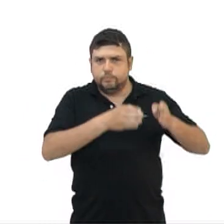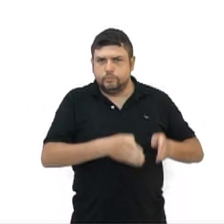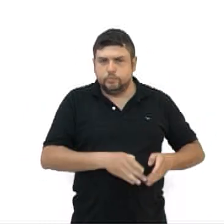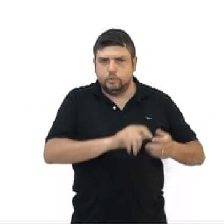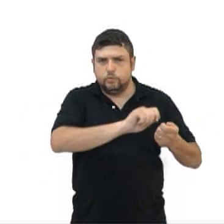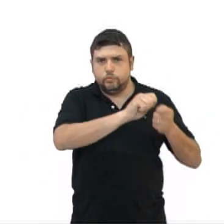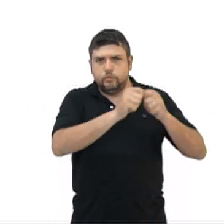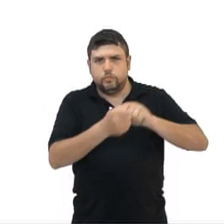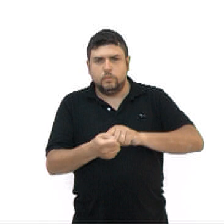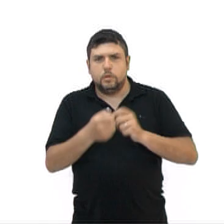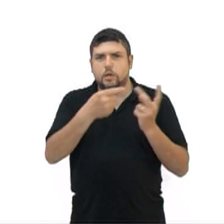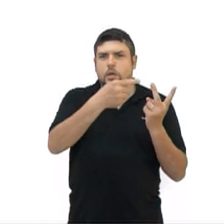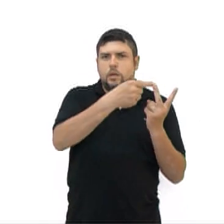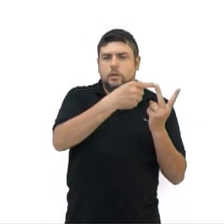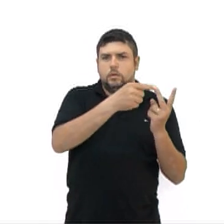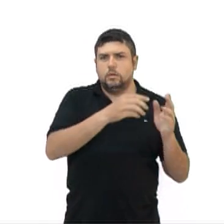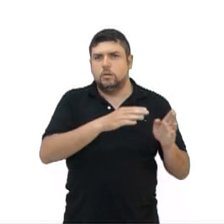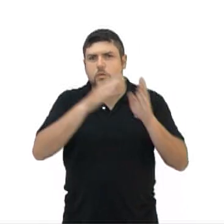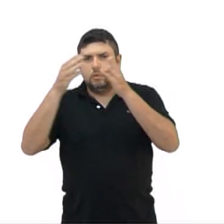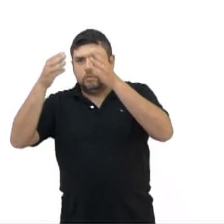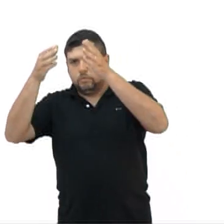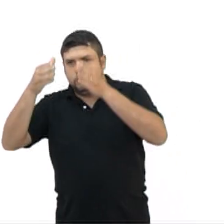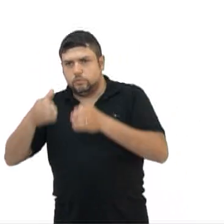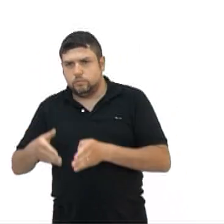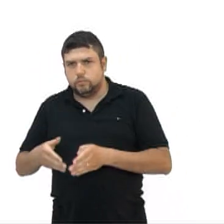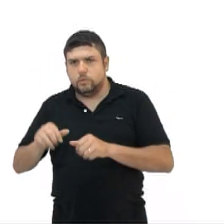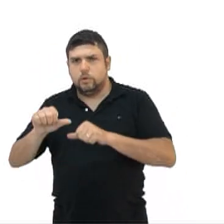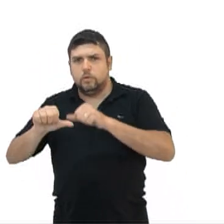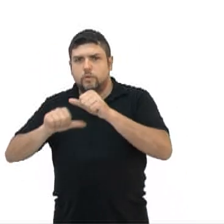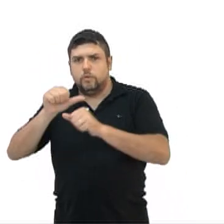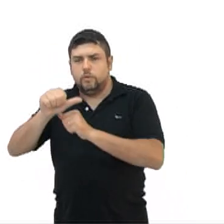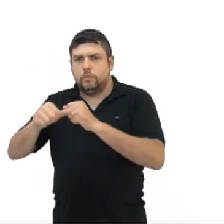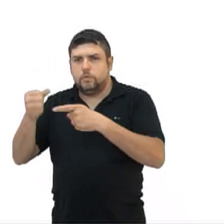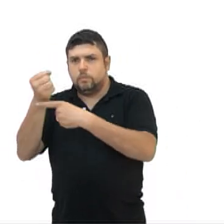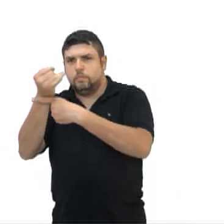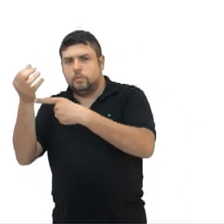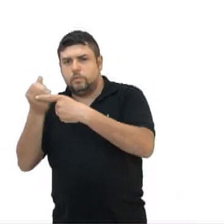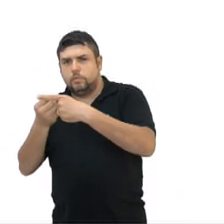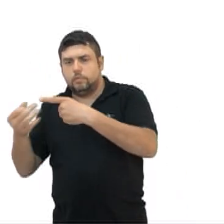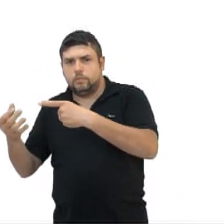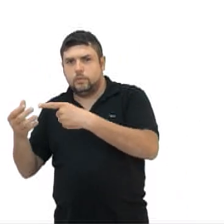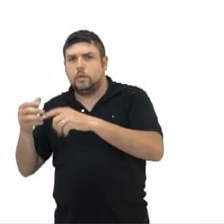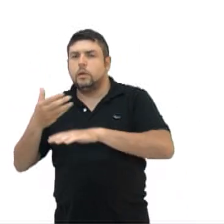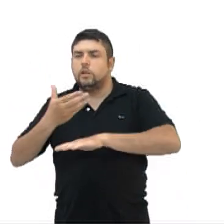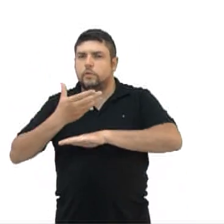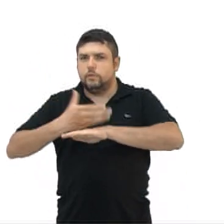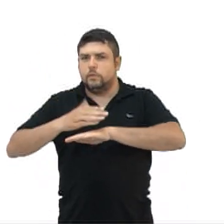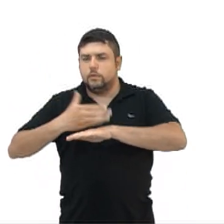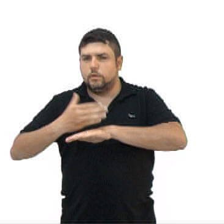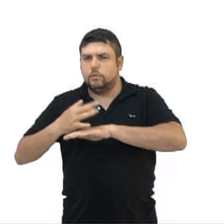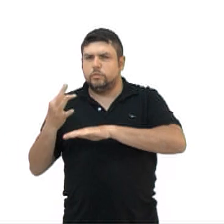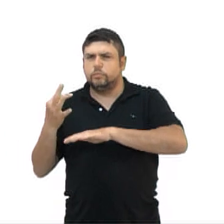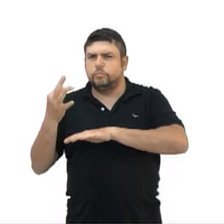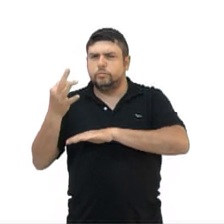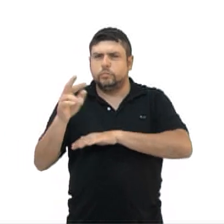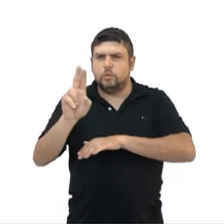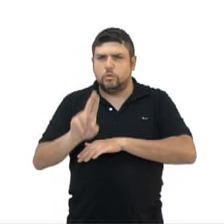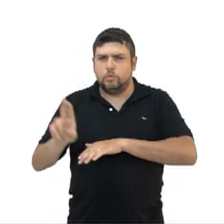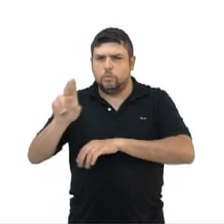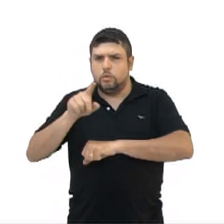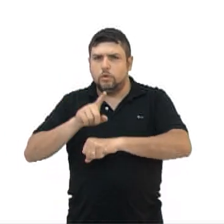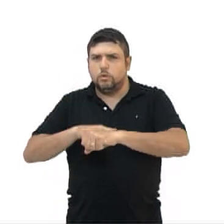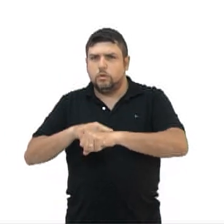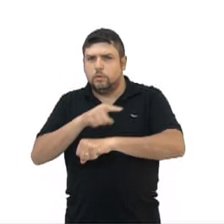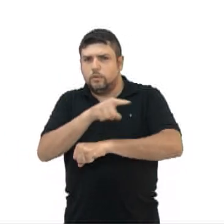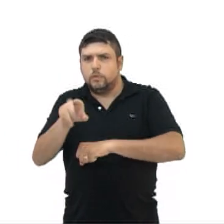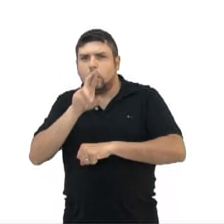e aqui você vai transformar em potência, tá bom? Vamos praticar isso aí, que a gente vai usar bastante isso no futuro. Então, vou deixar vocês